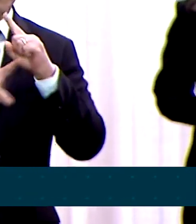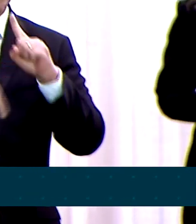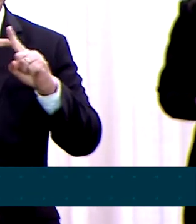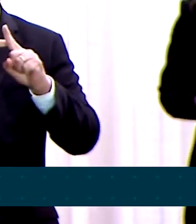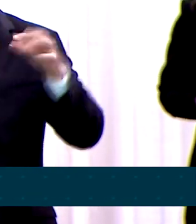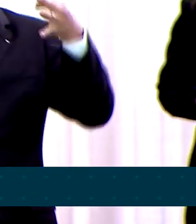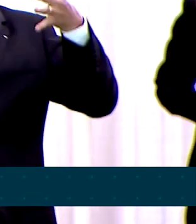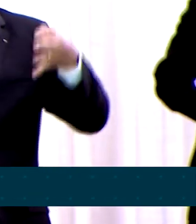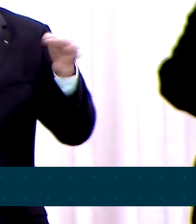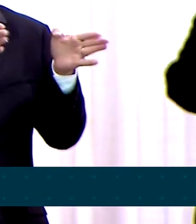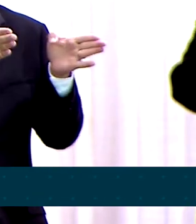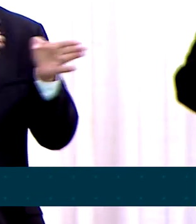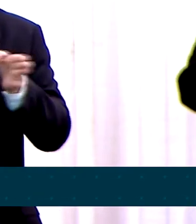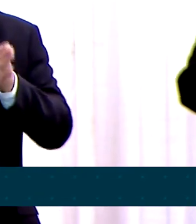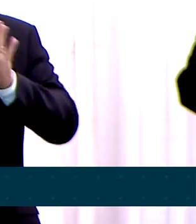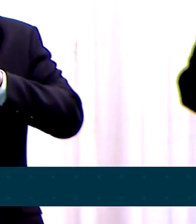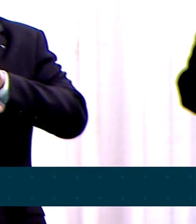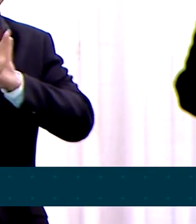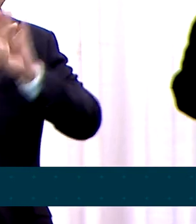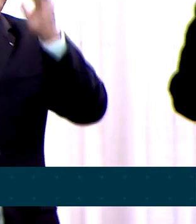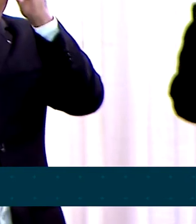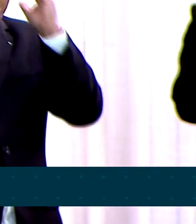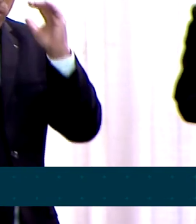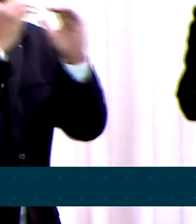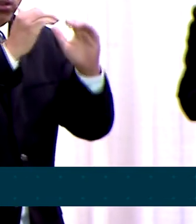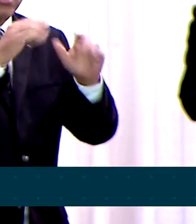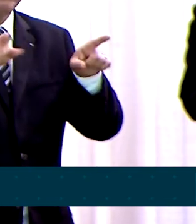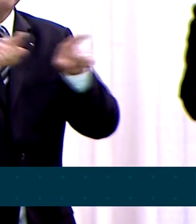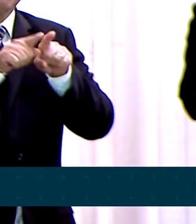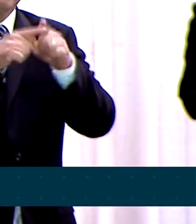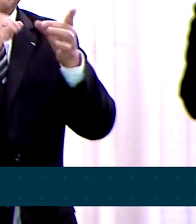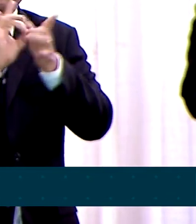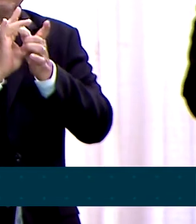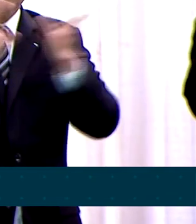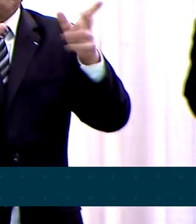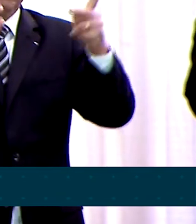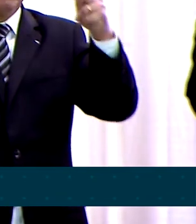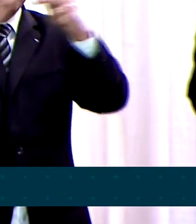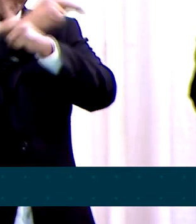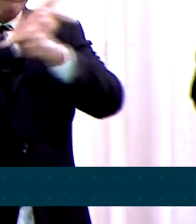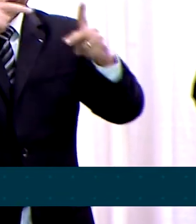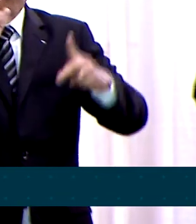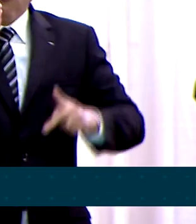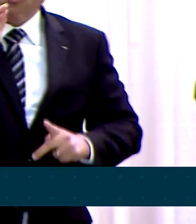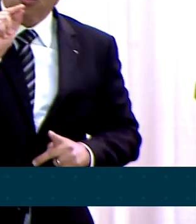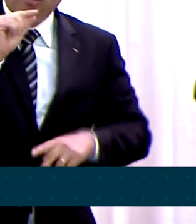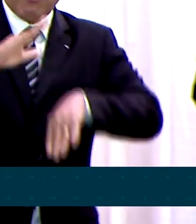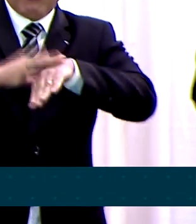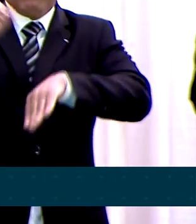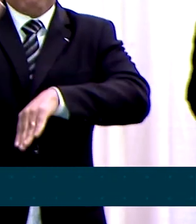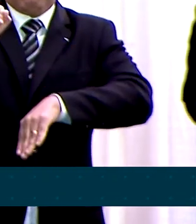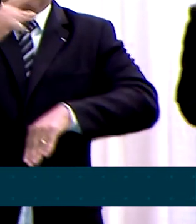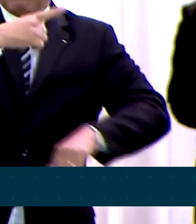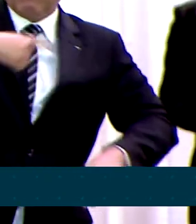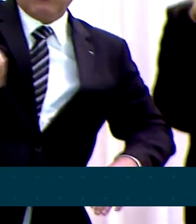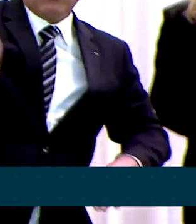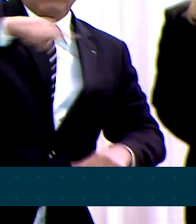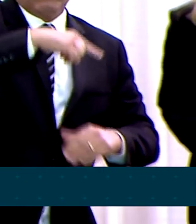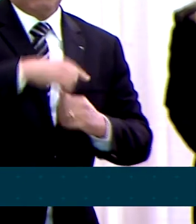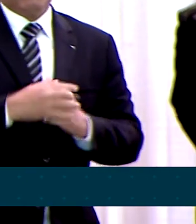certeza da sua liberdade. Este é o bem maior que interessa a todos nós.